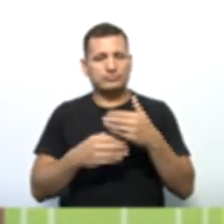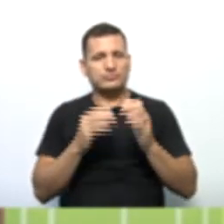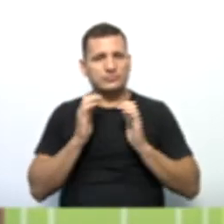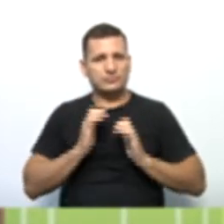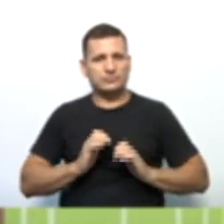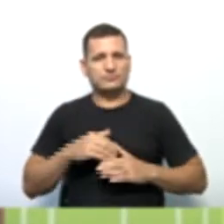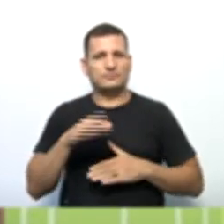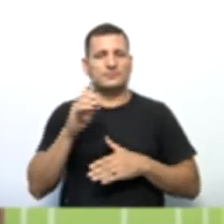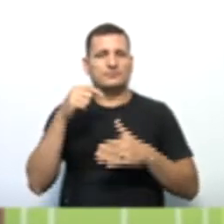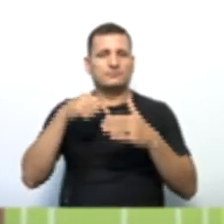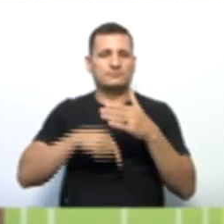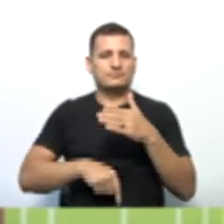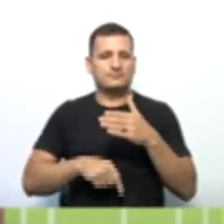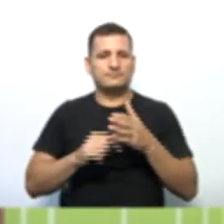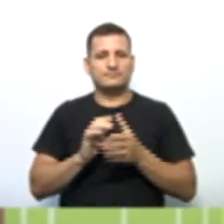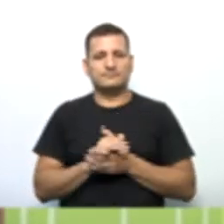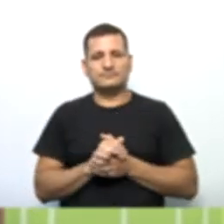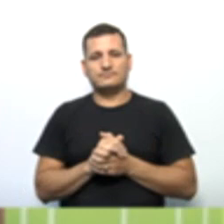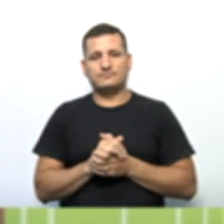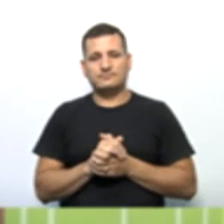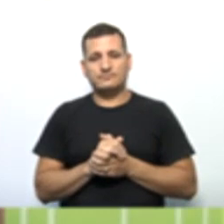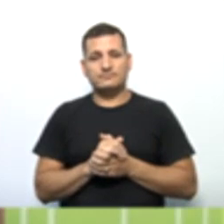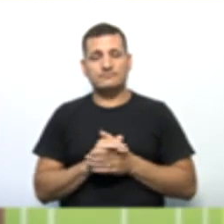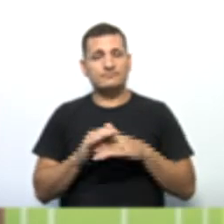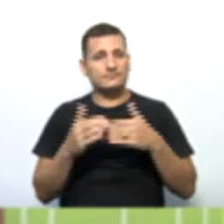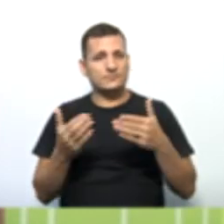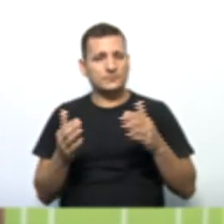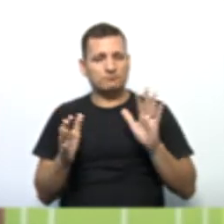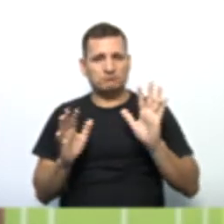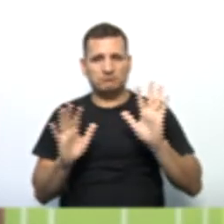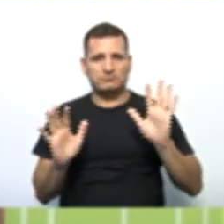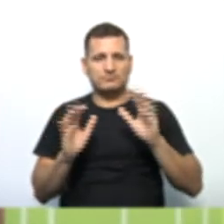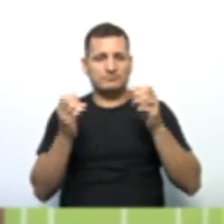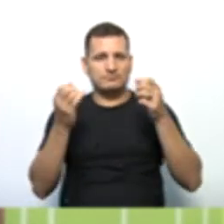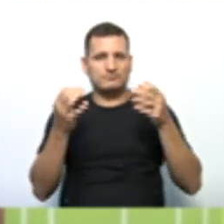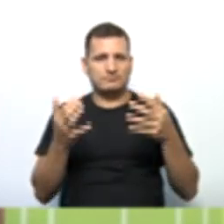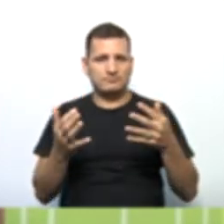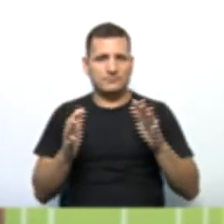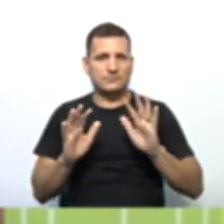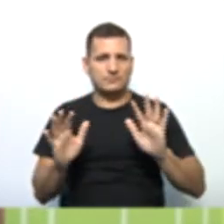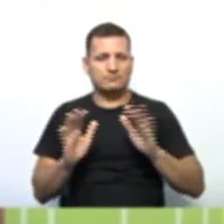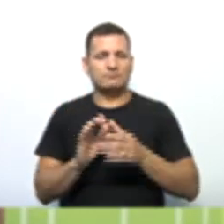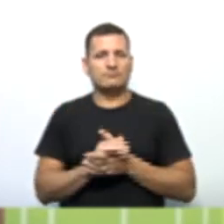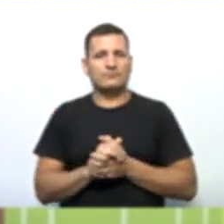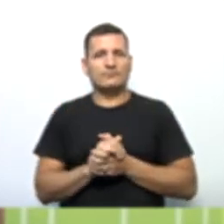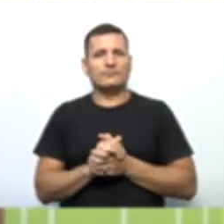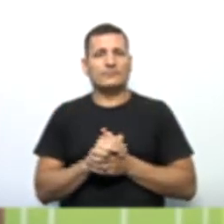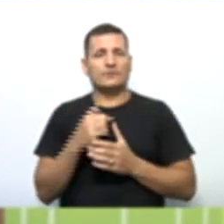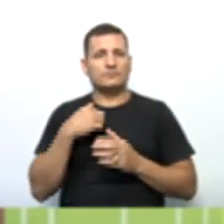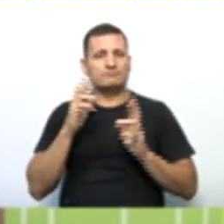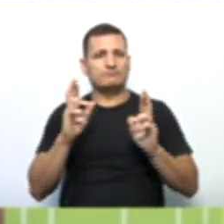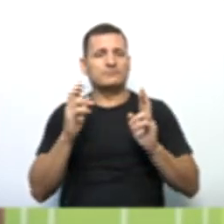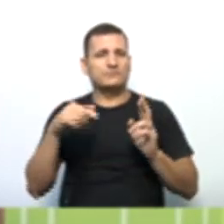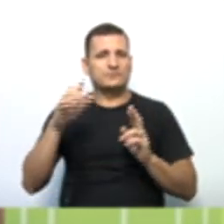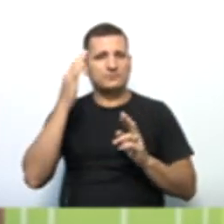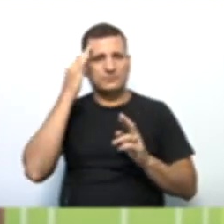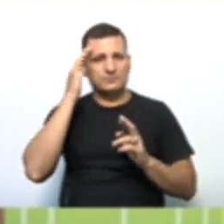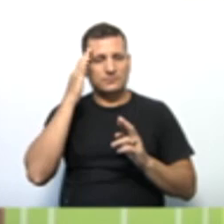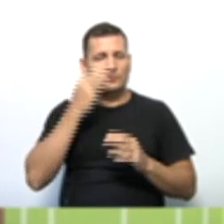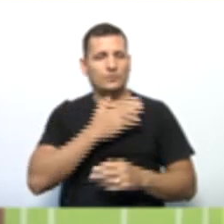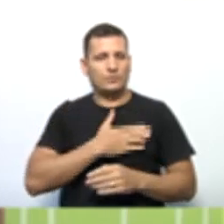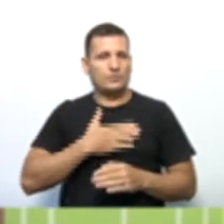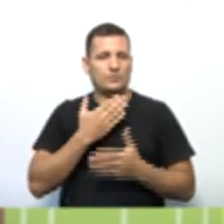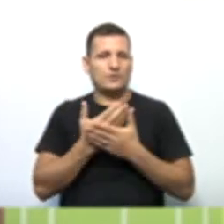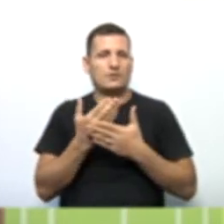bem aprofundada. Então, galera, era isso. Espero que vocês tenham compreendido e gostado da nossa aula de hoje, com essas